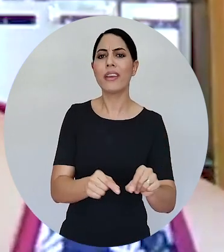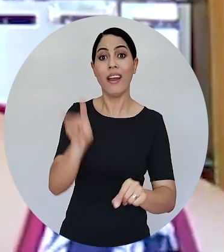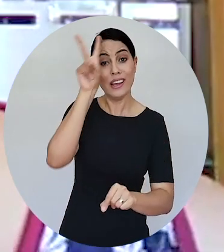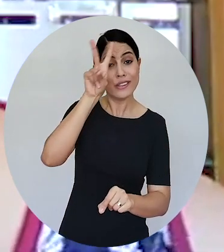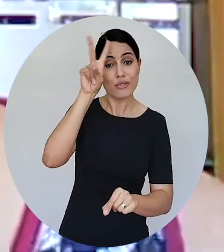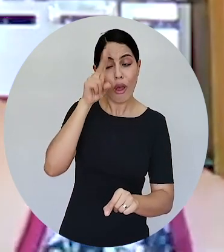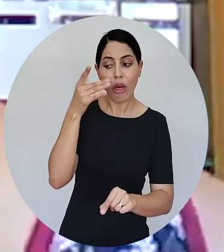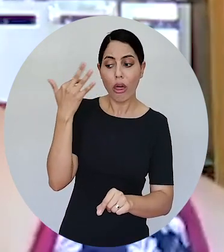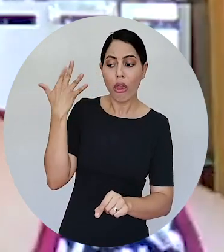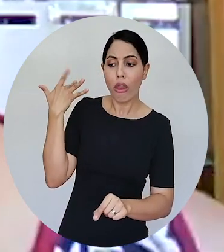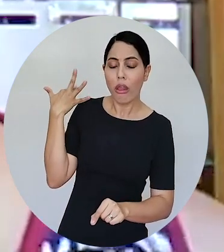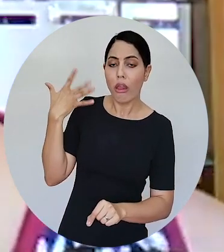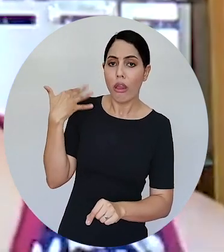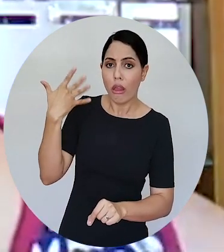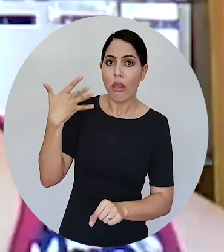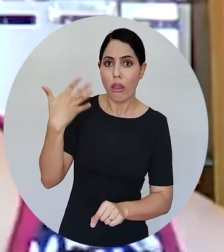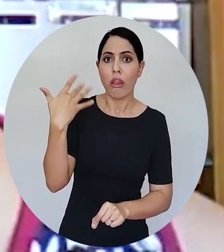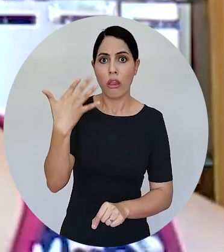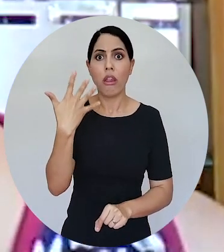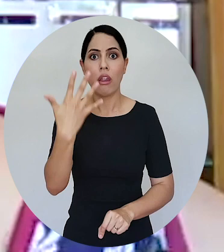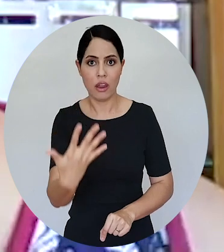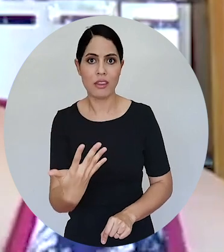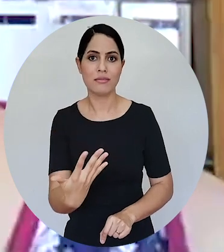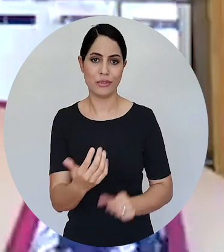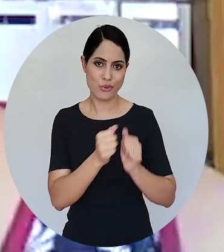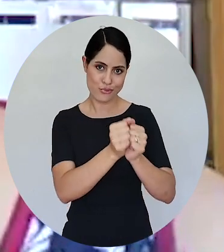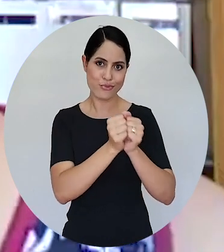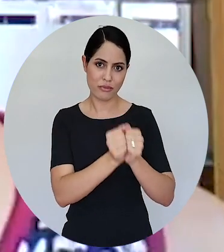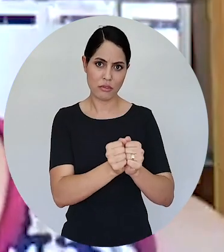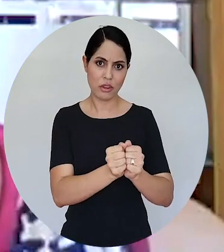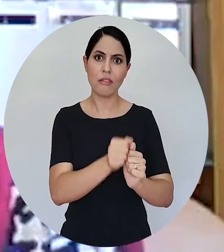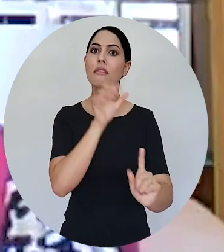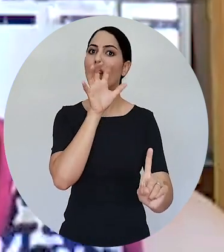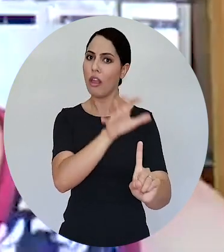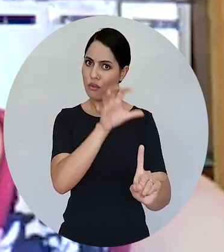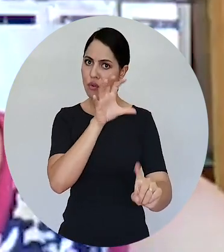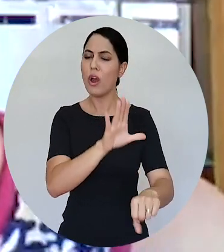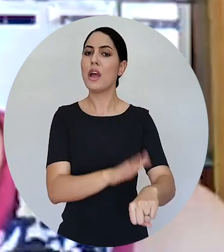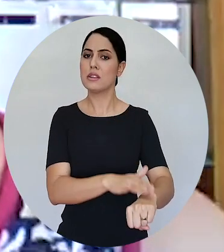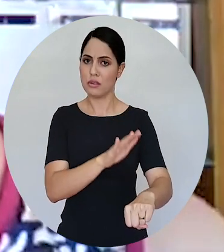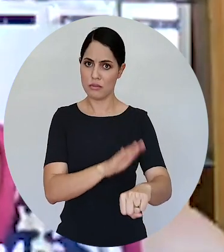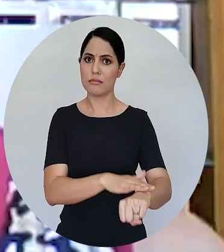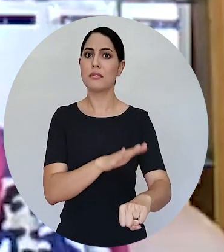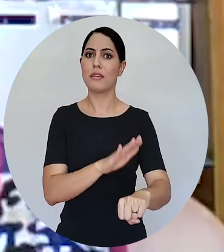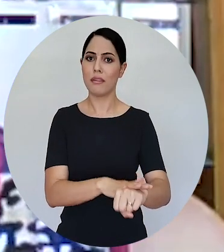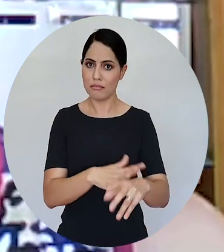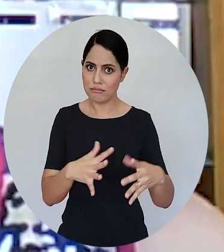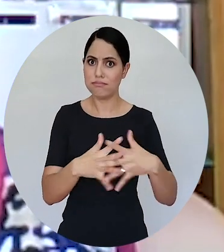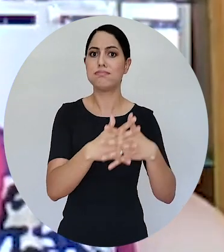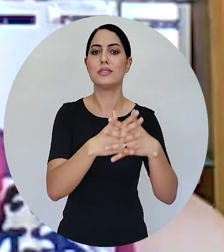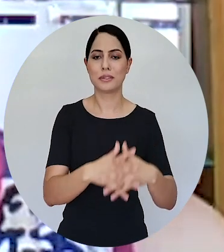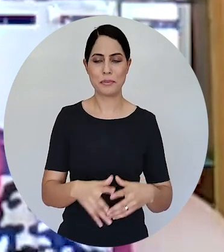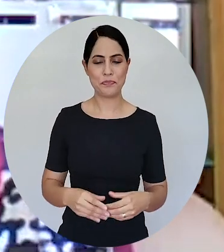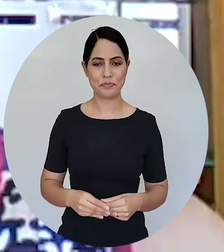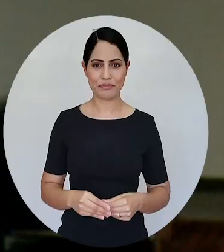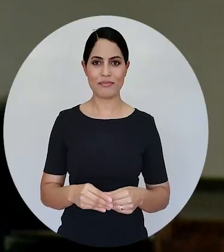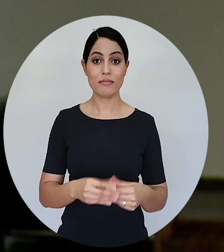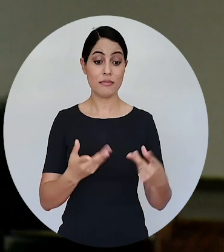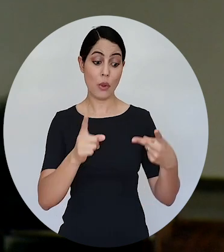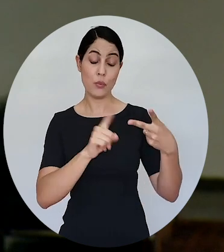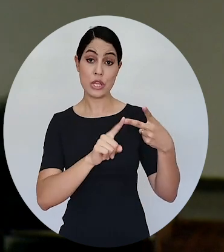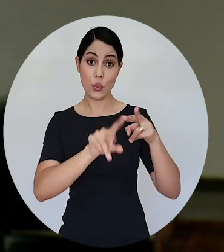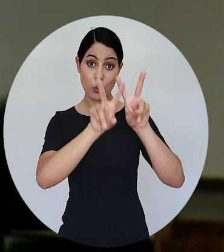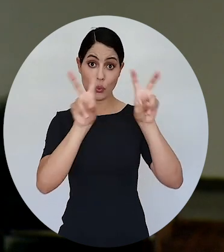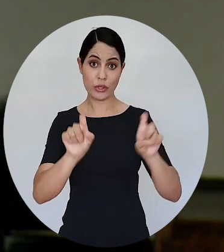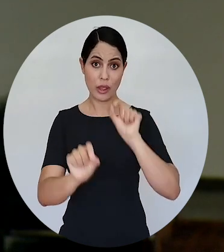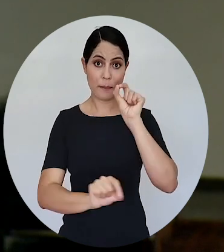mesma história há muito tempo, né? E isso é altamente impactante na hora que o conflito surge. O